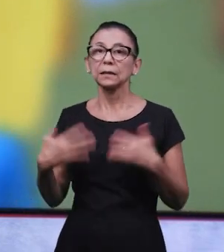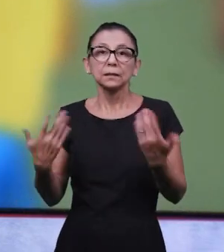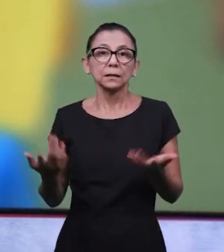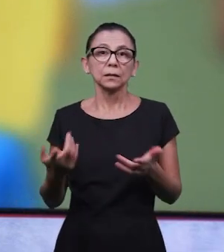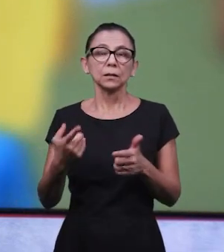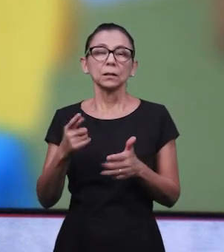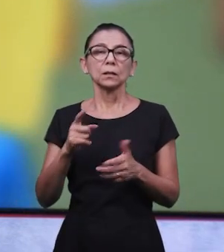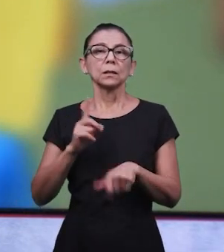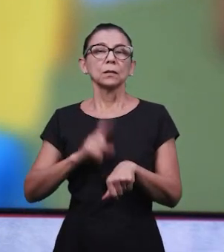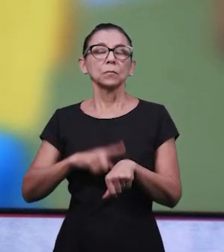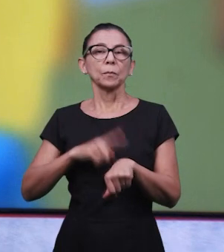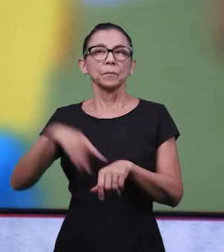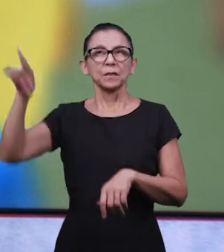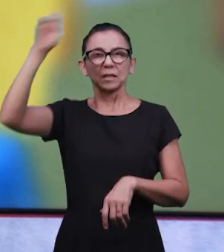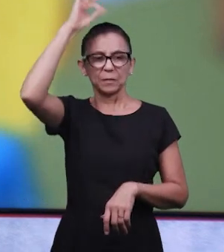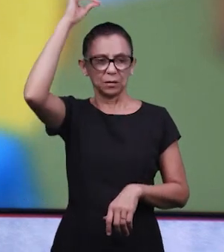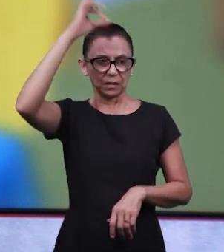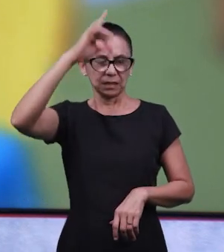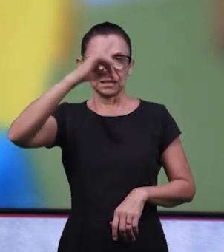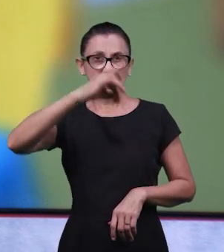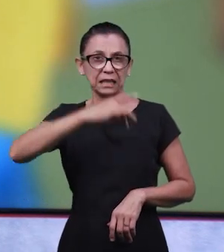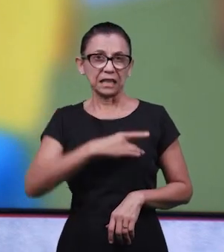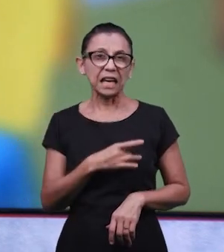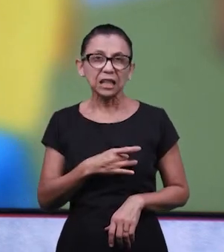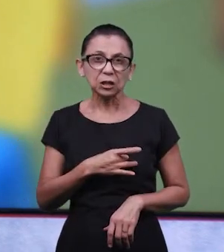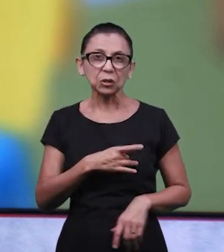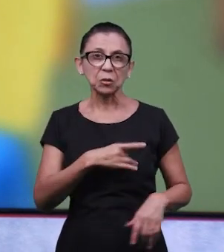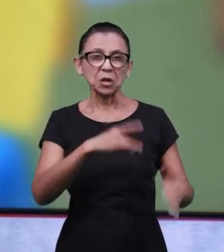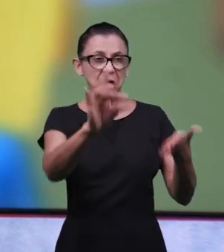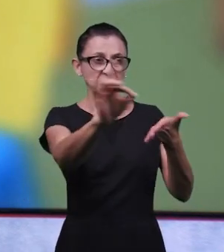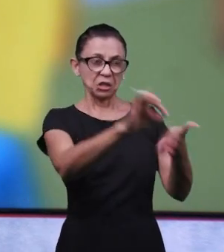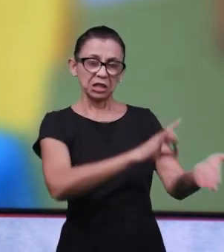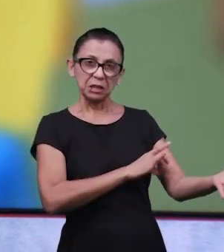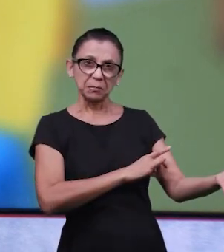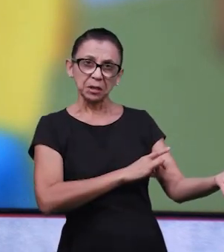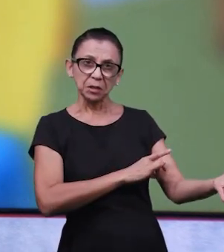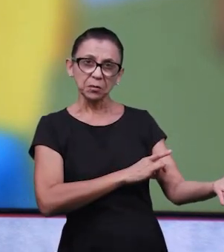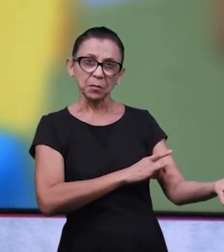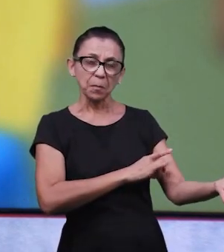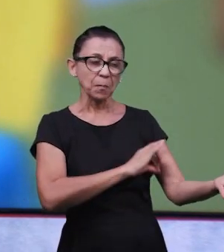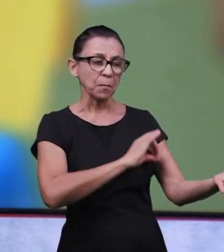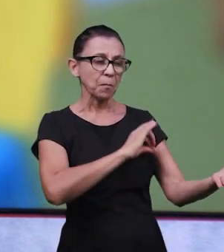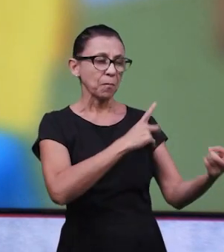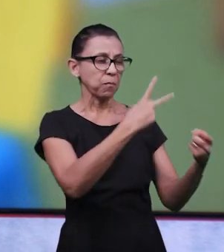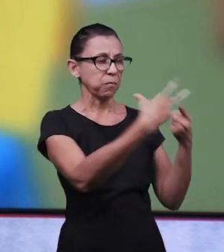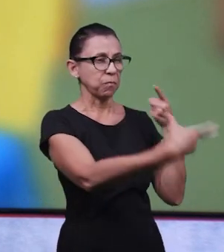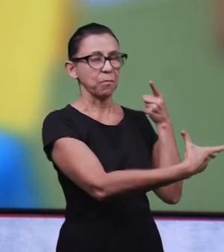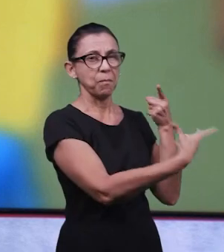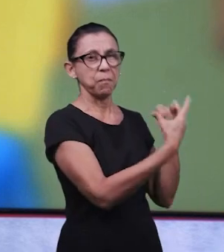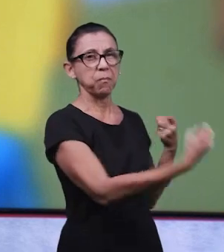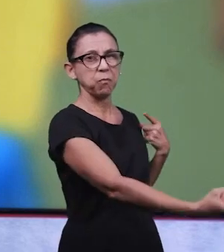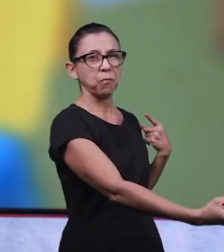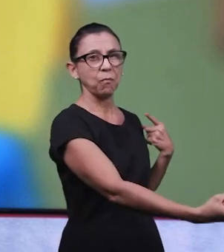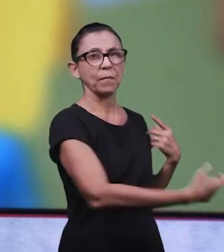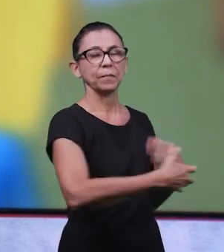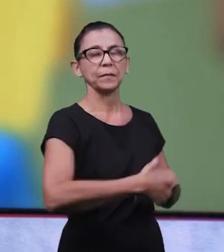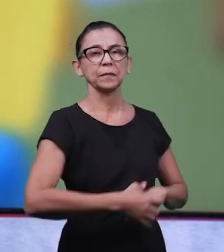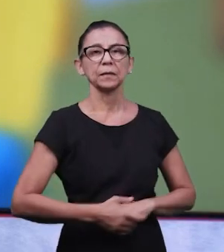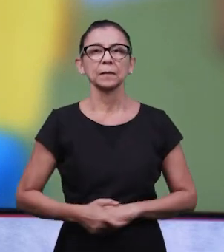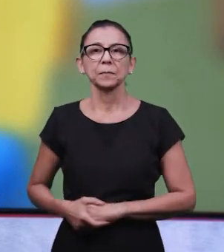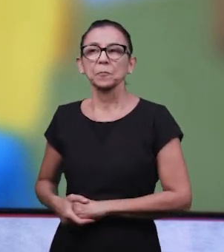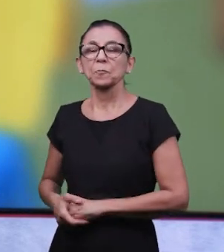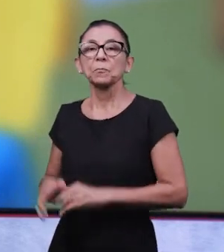que habitava nele. E essa é uma lição maravilhosa para nós. Quando o Espírito